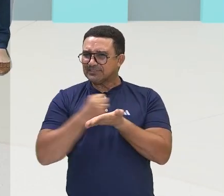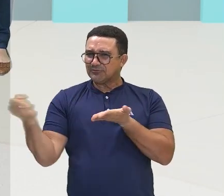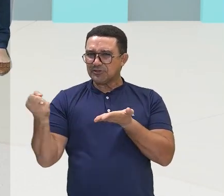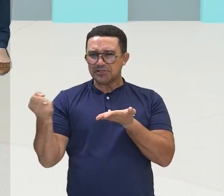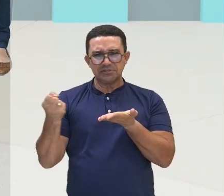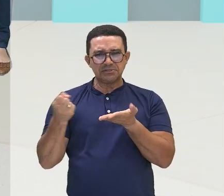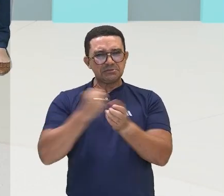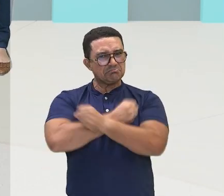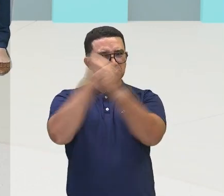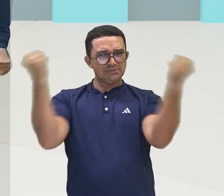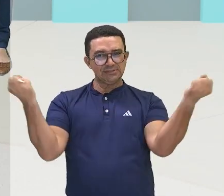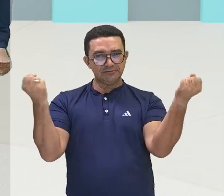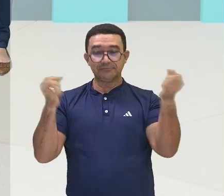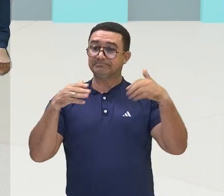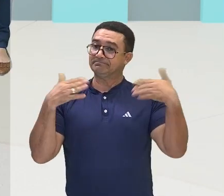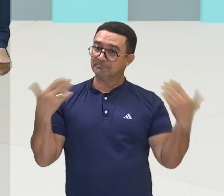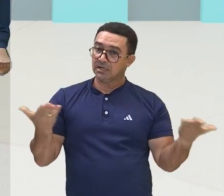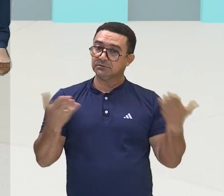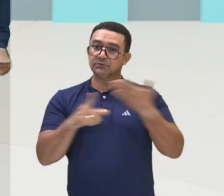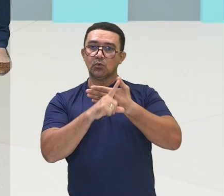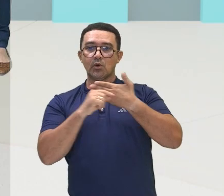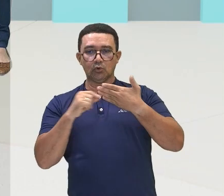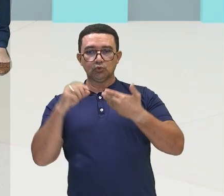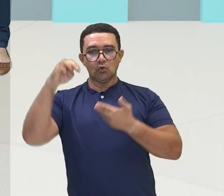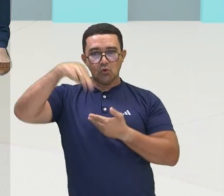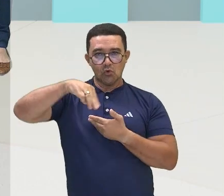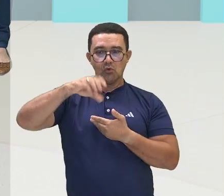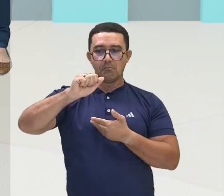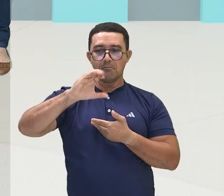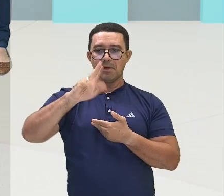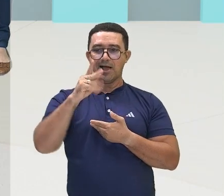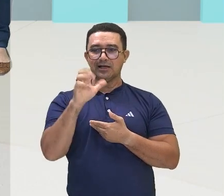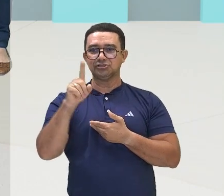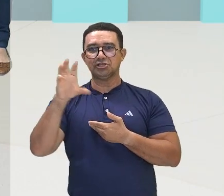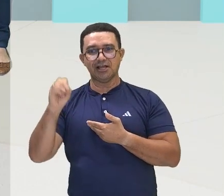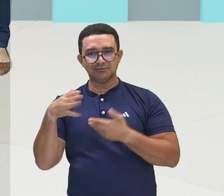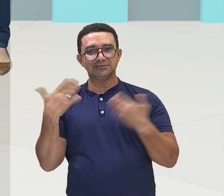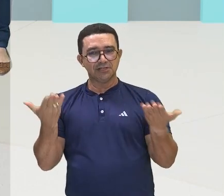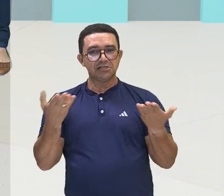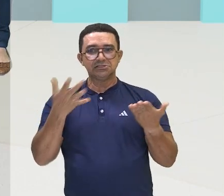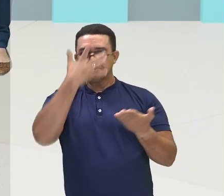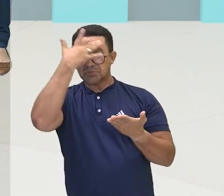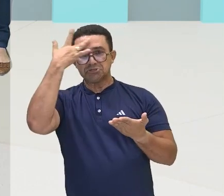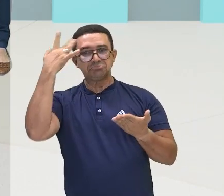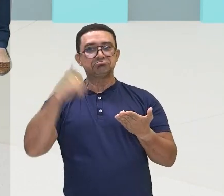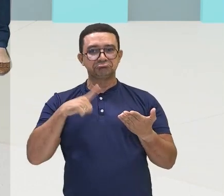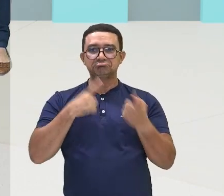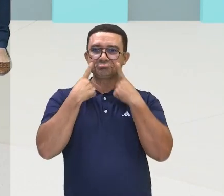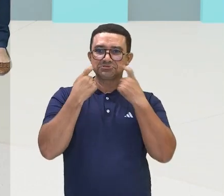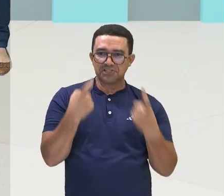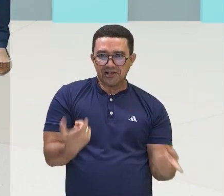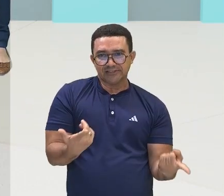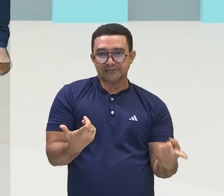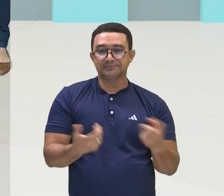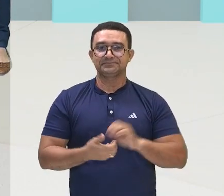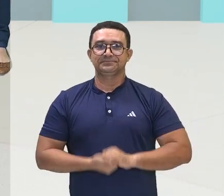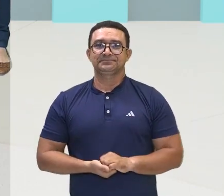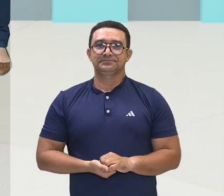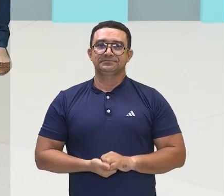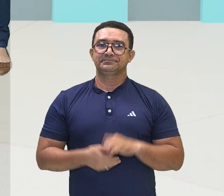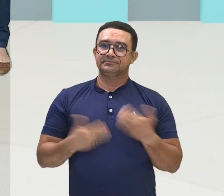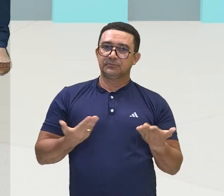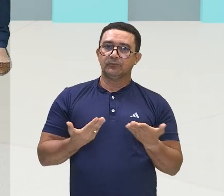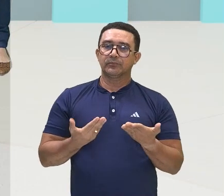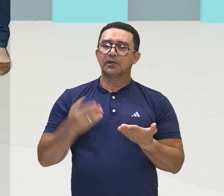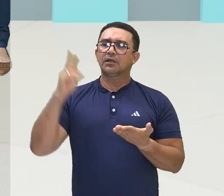sacada, sabe, de Machado de Assis, que faz com que realmente a obra se eleve aí. Vamos verificar as demais informações. A história inicia